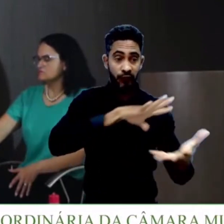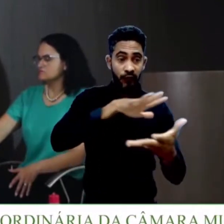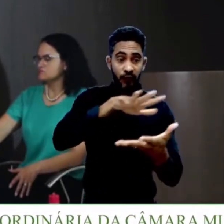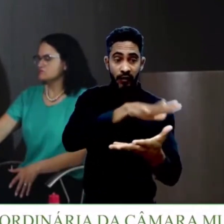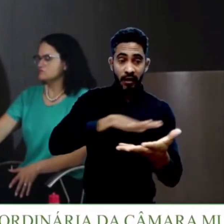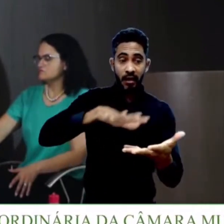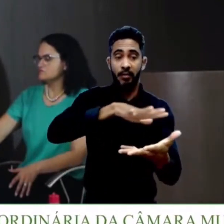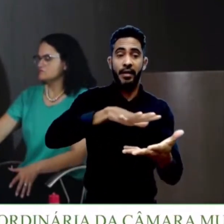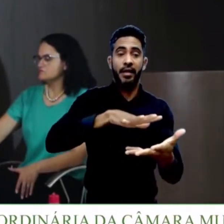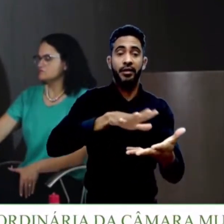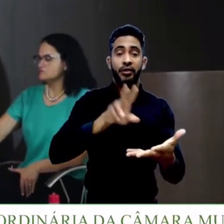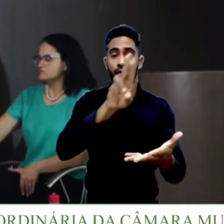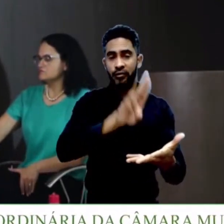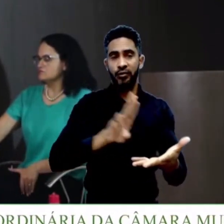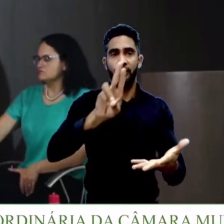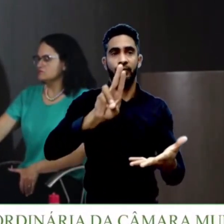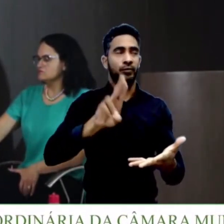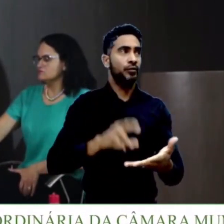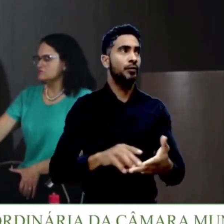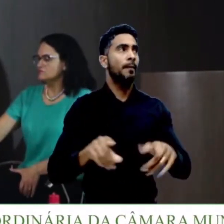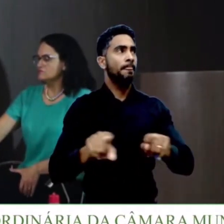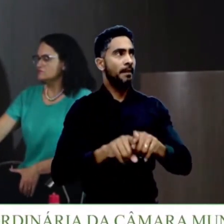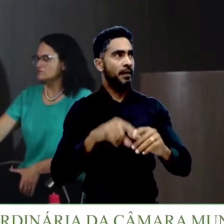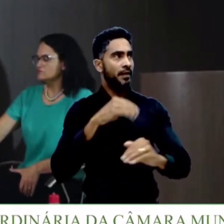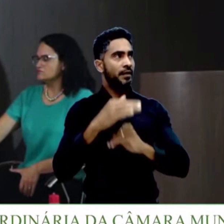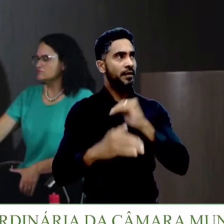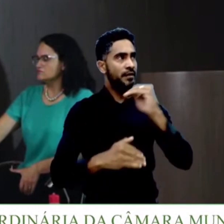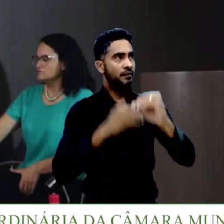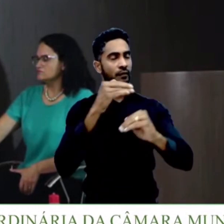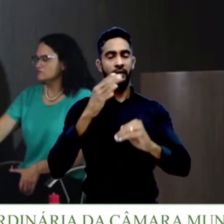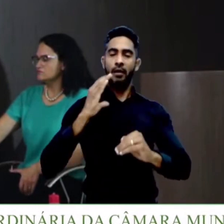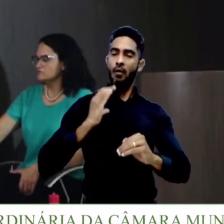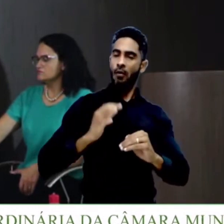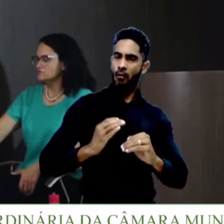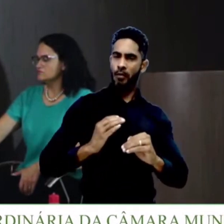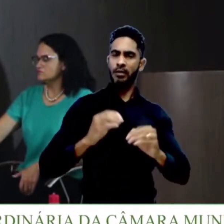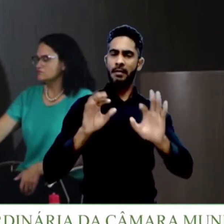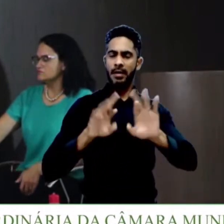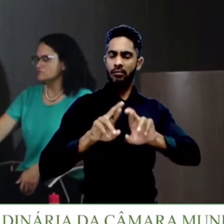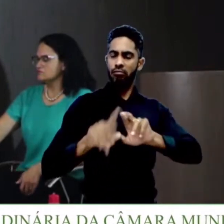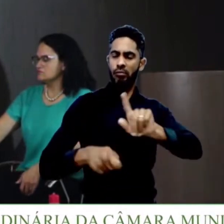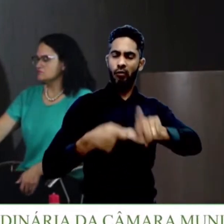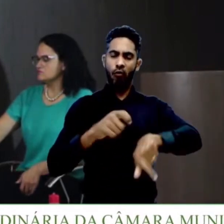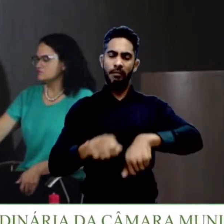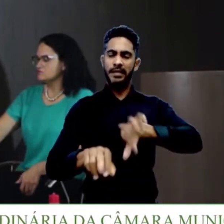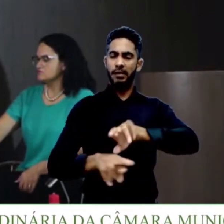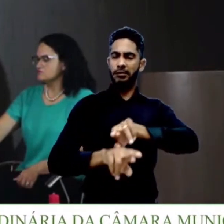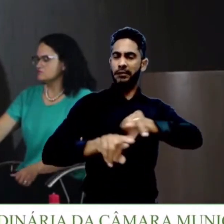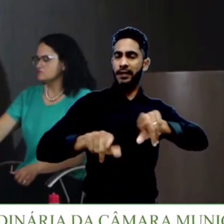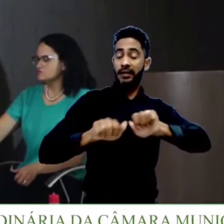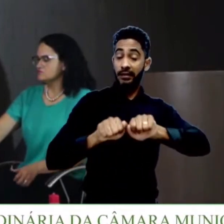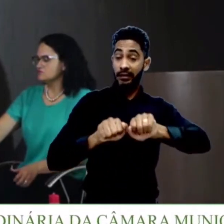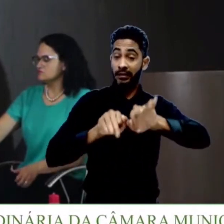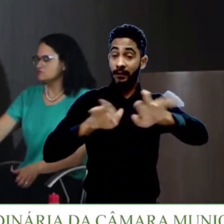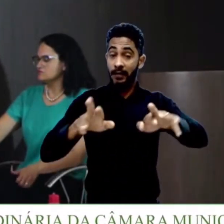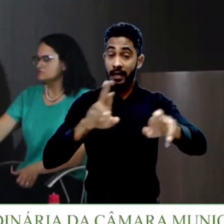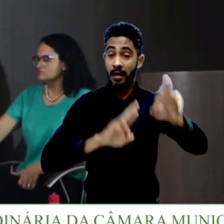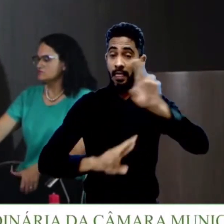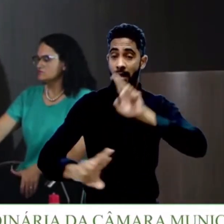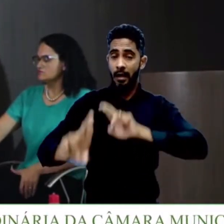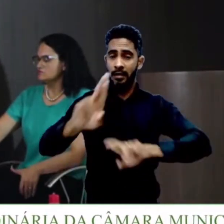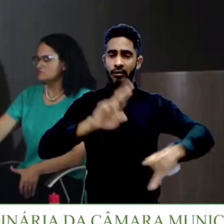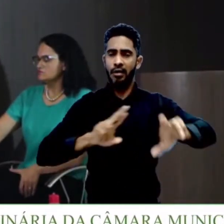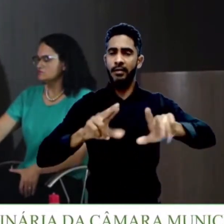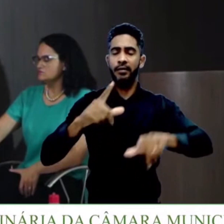produção e consumo. Desenvolver um comportamento comercial diferenciado, expandir a rede de relacionamento